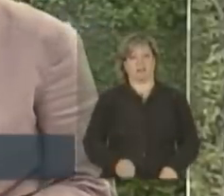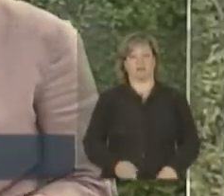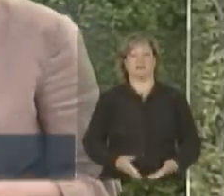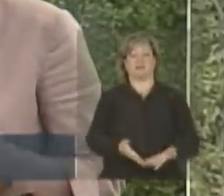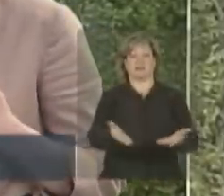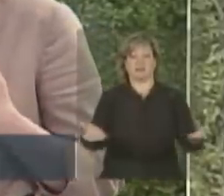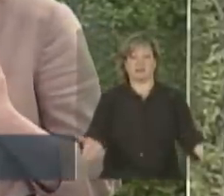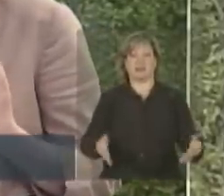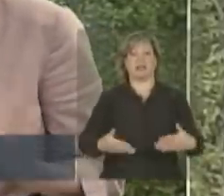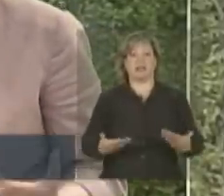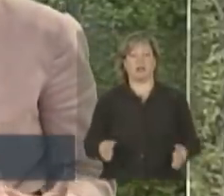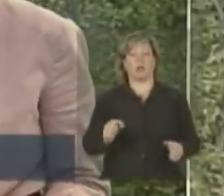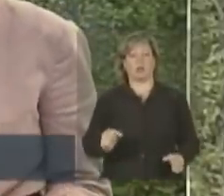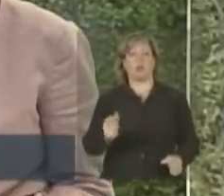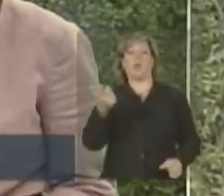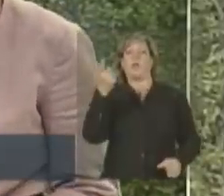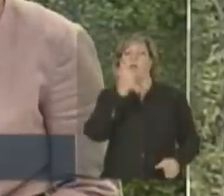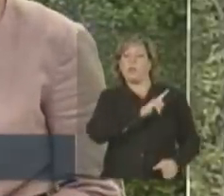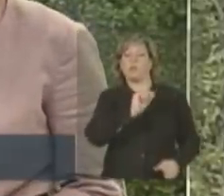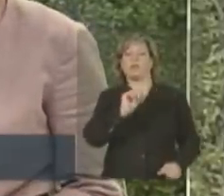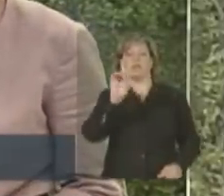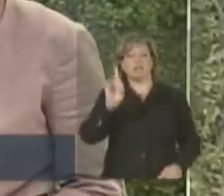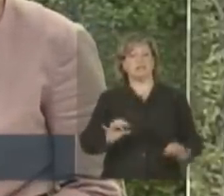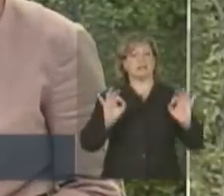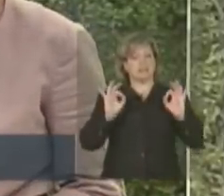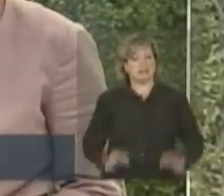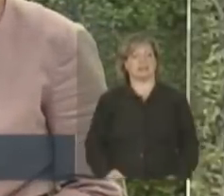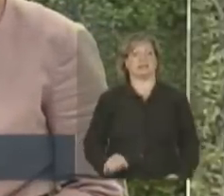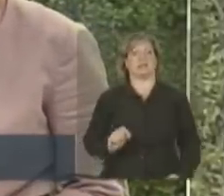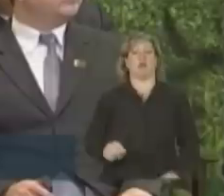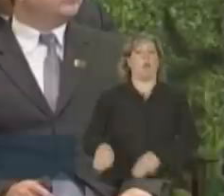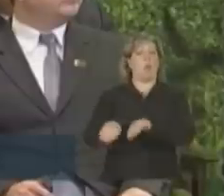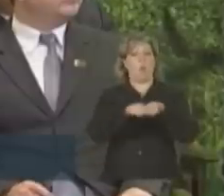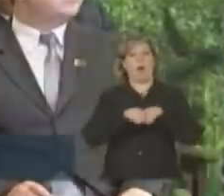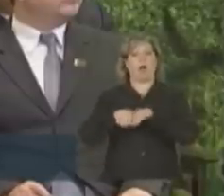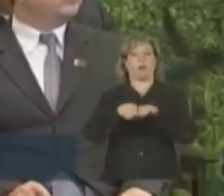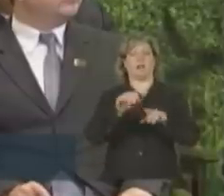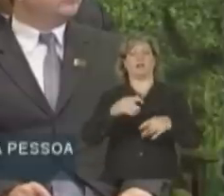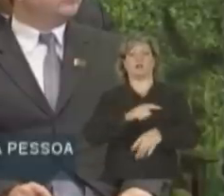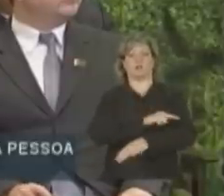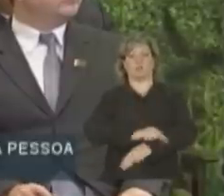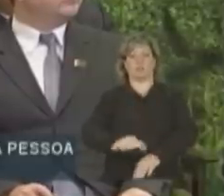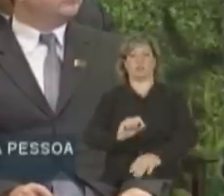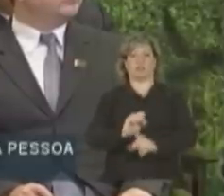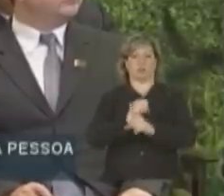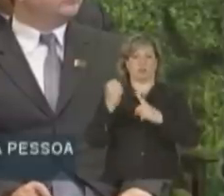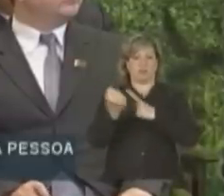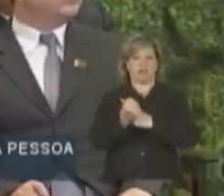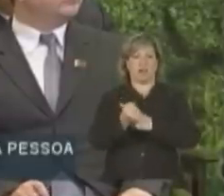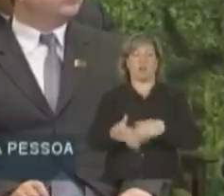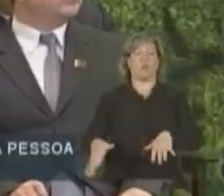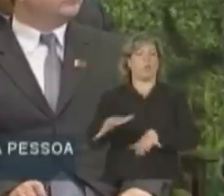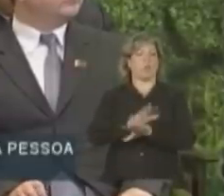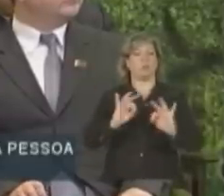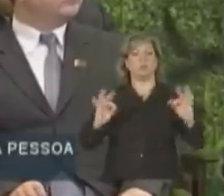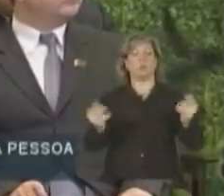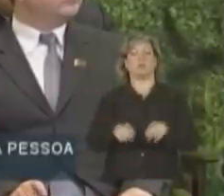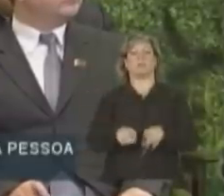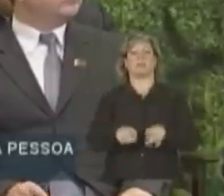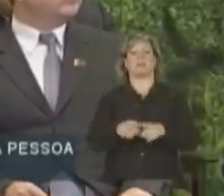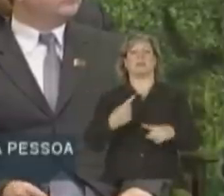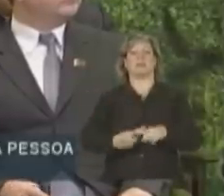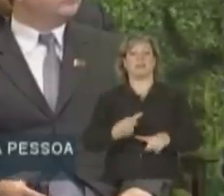portanto, asseguradas oportunidades de igualdade e justiça social para todos aqueles que, vivenciando